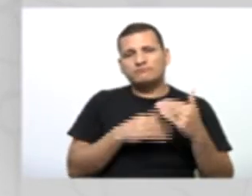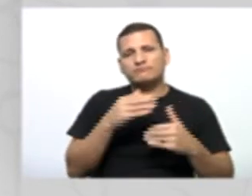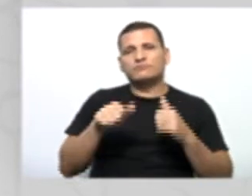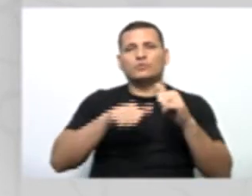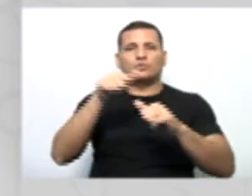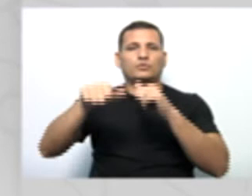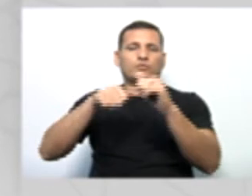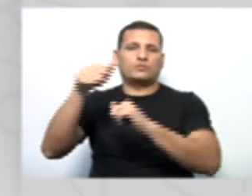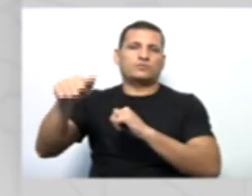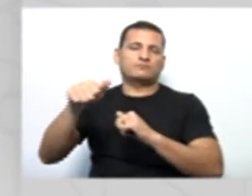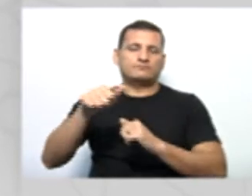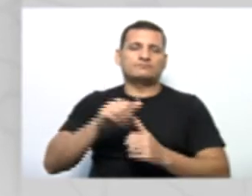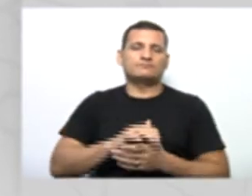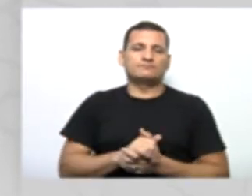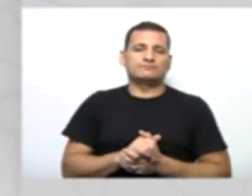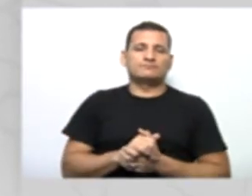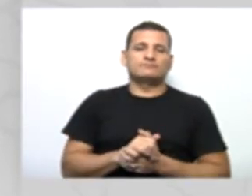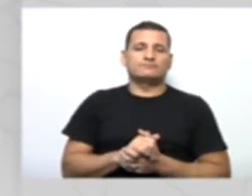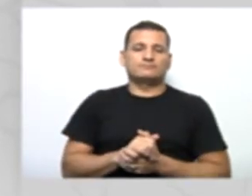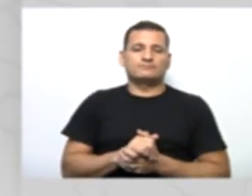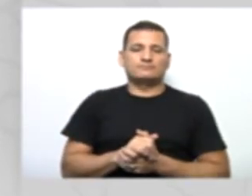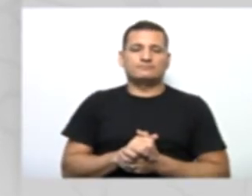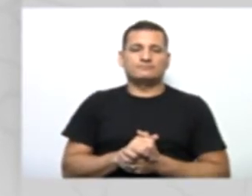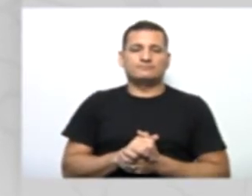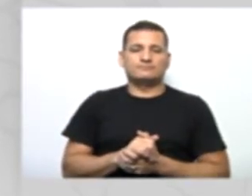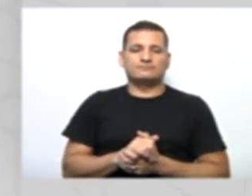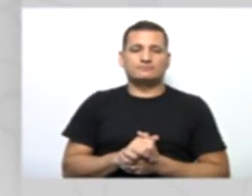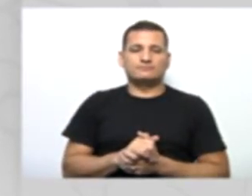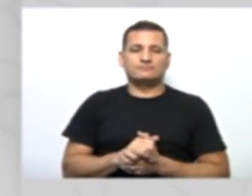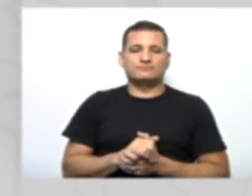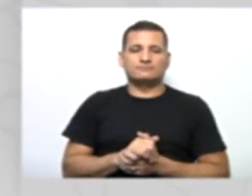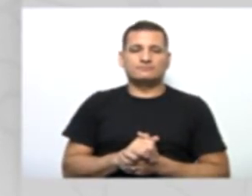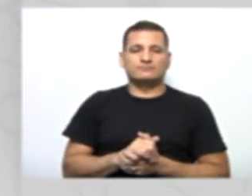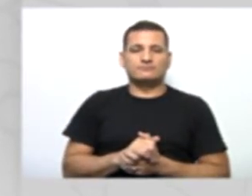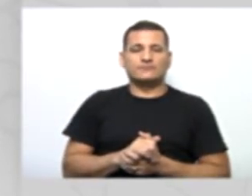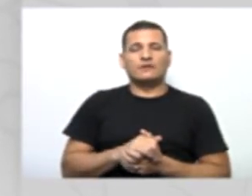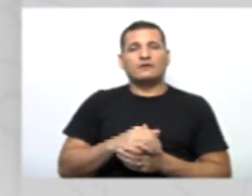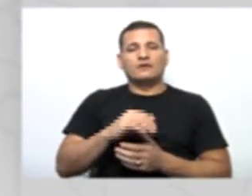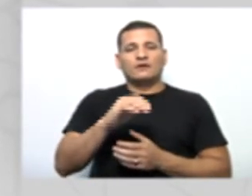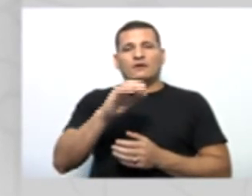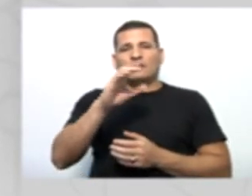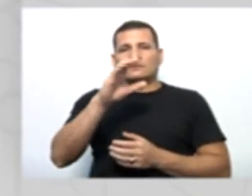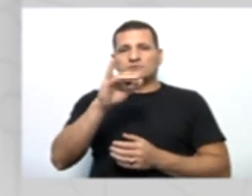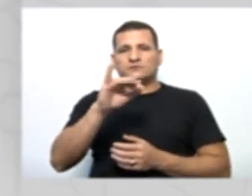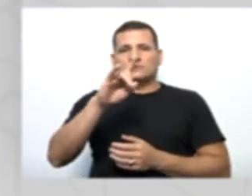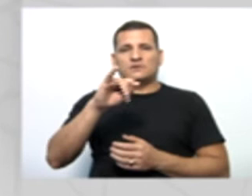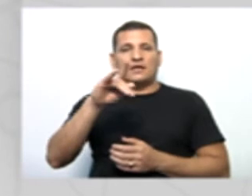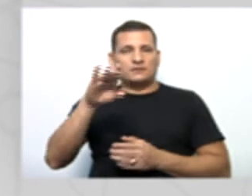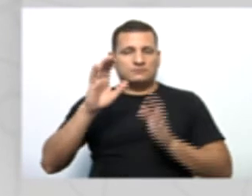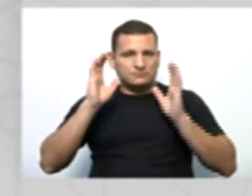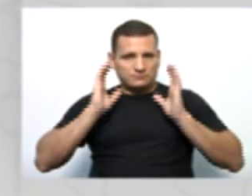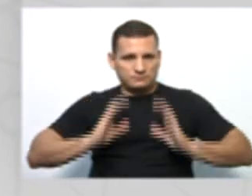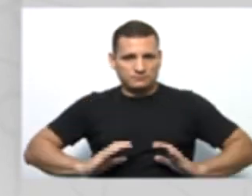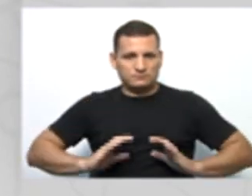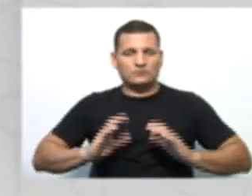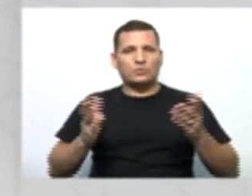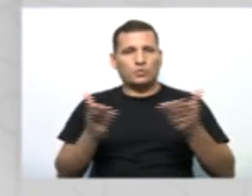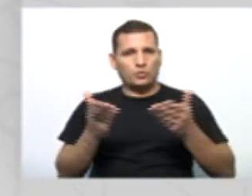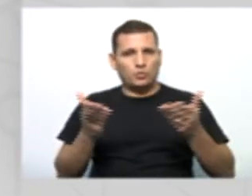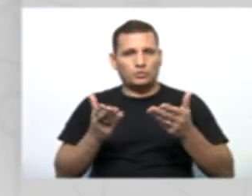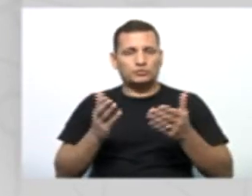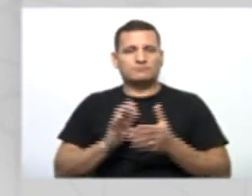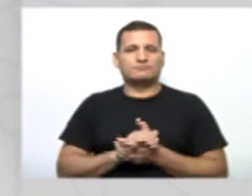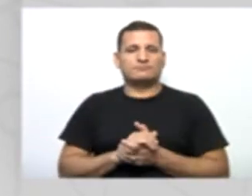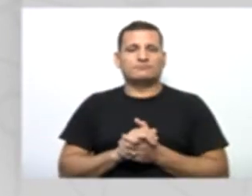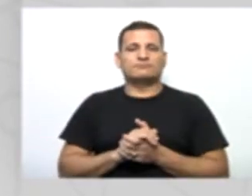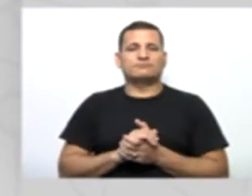flui, foi mudando e nós chegamos também à conduta cidadã moderna, que é aquela que nós conhecemos hoje. O senhor poderia comentar também para nós, professor